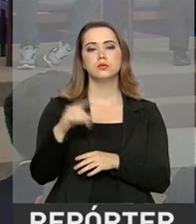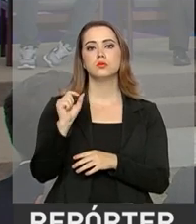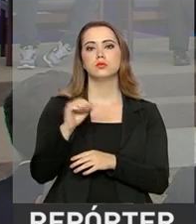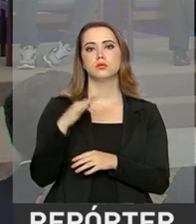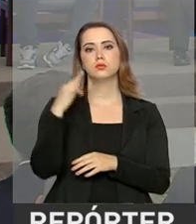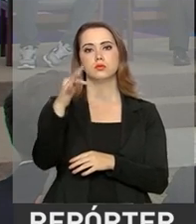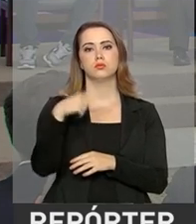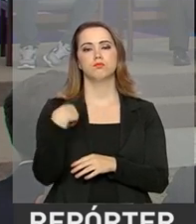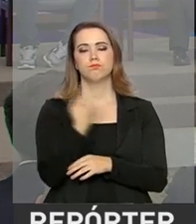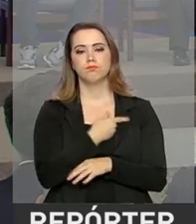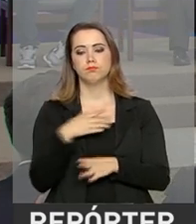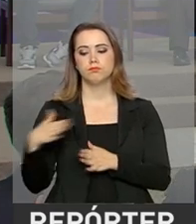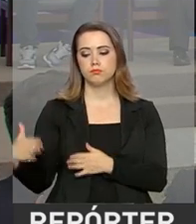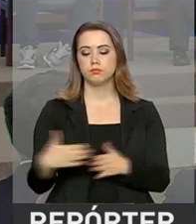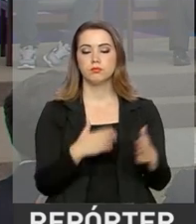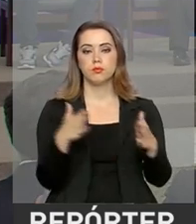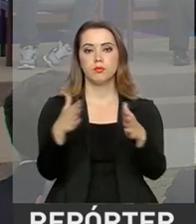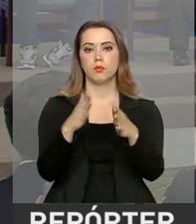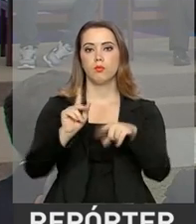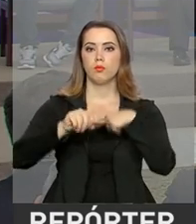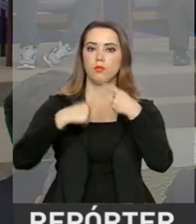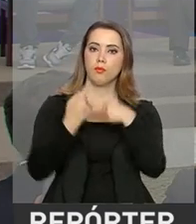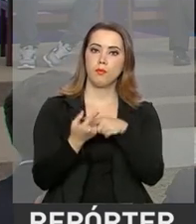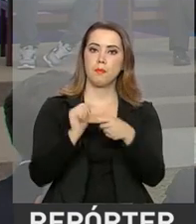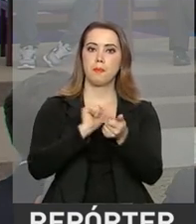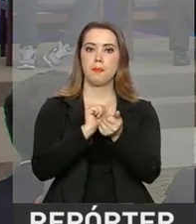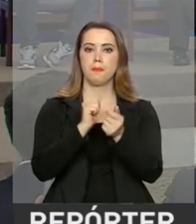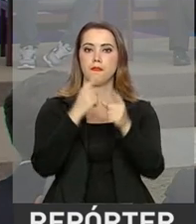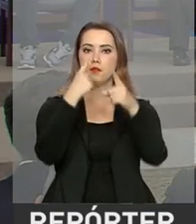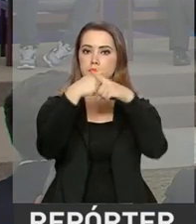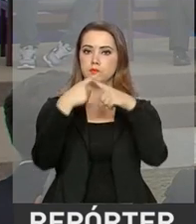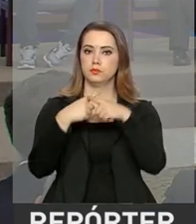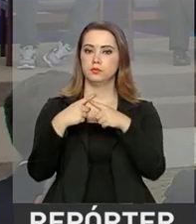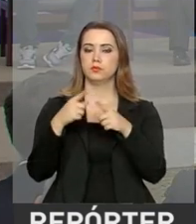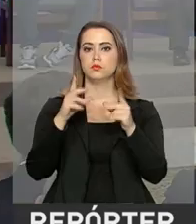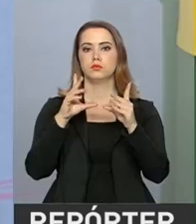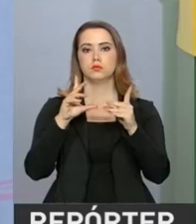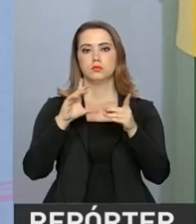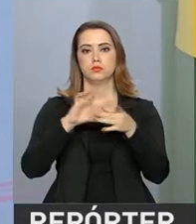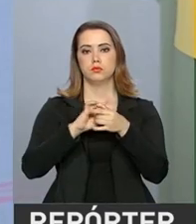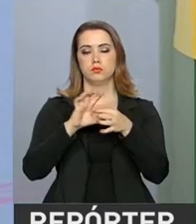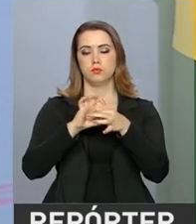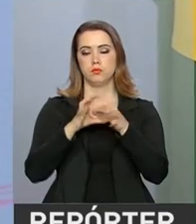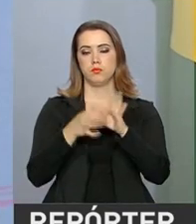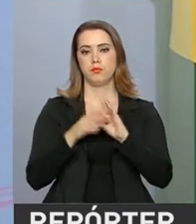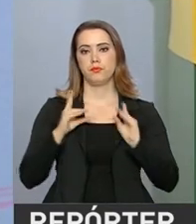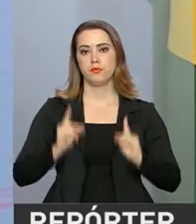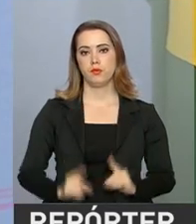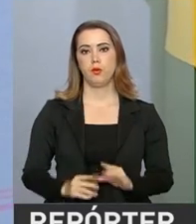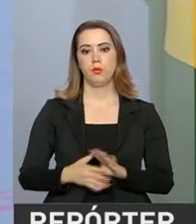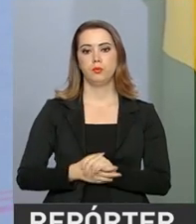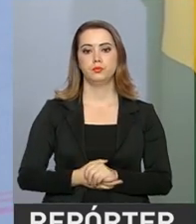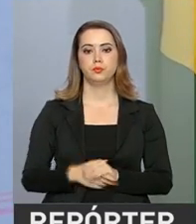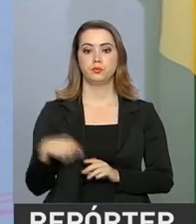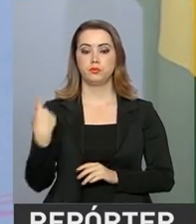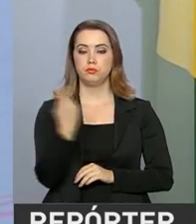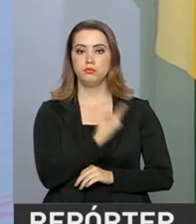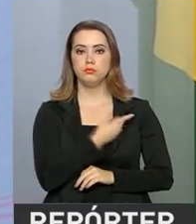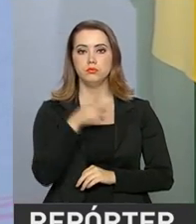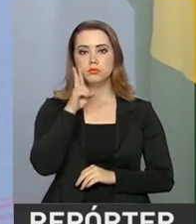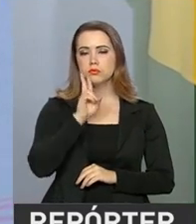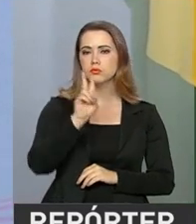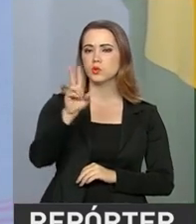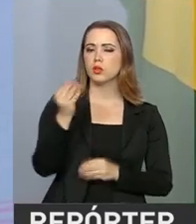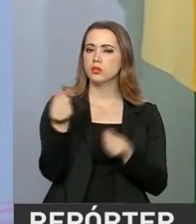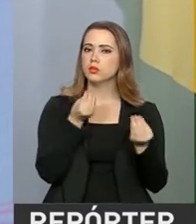o nosso caminho após os jogos eh paralímpicos ficamos Como de fato o